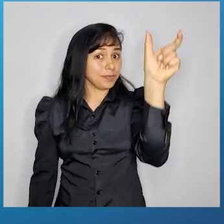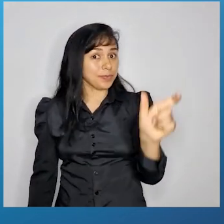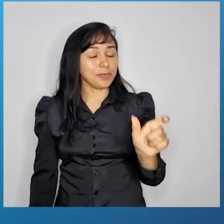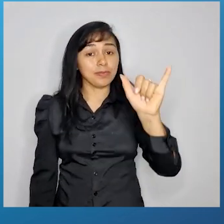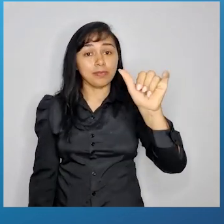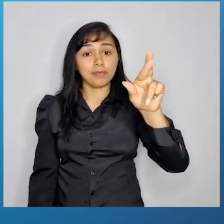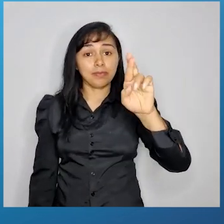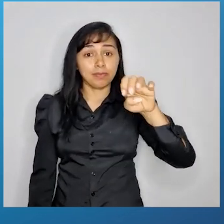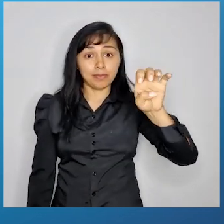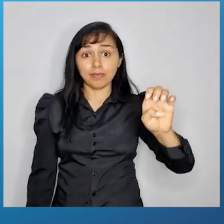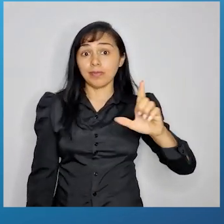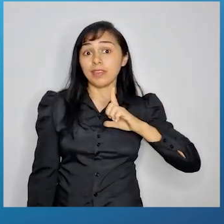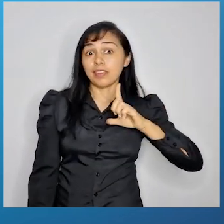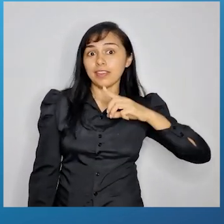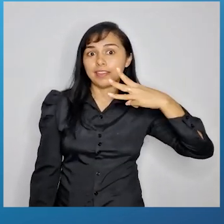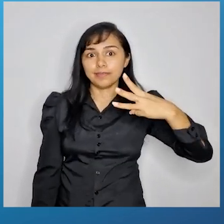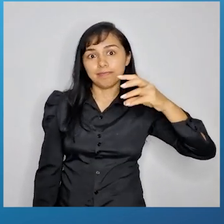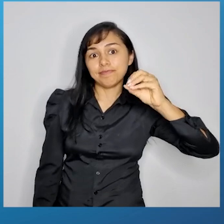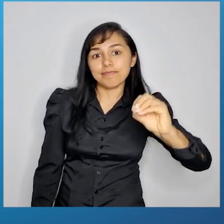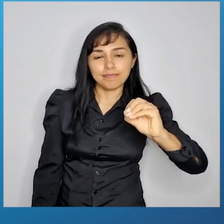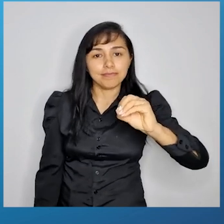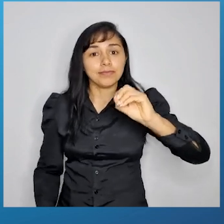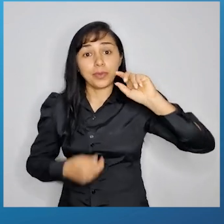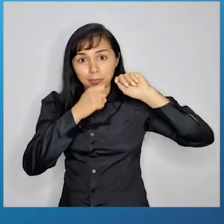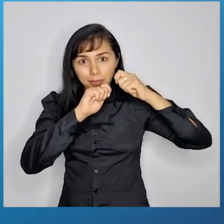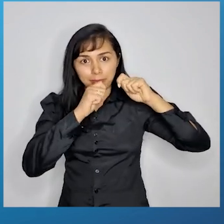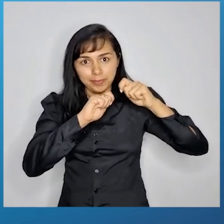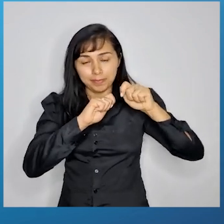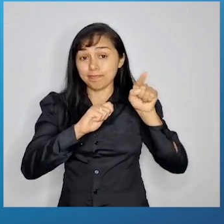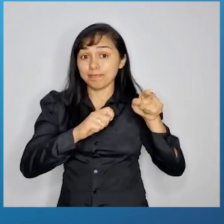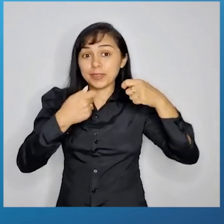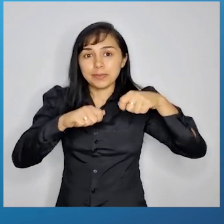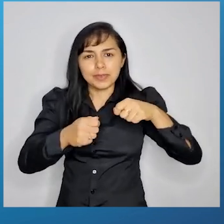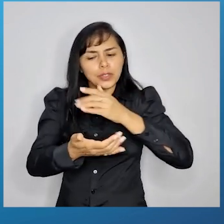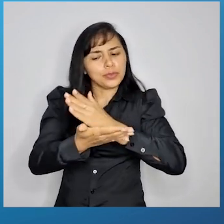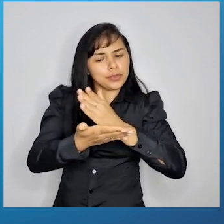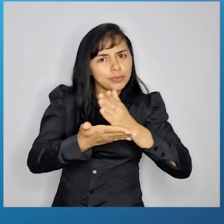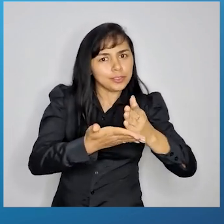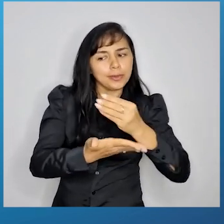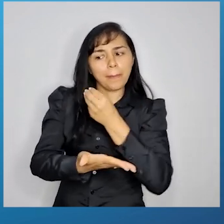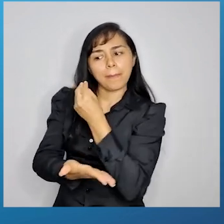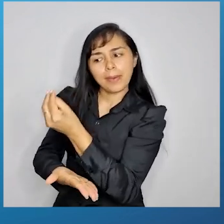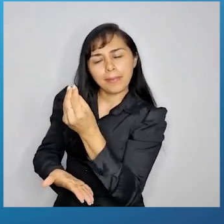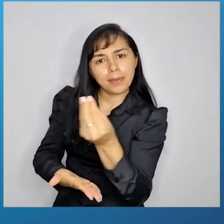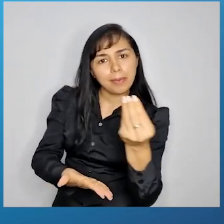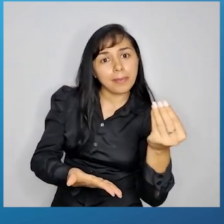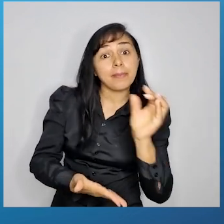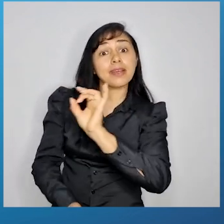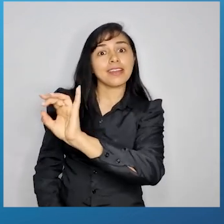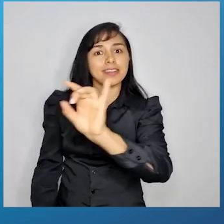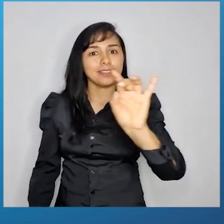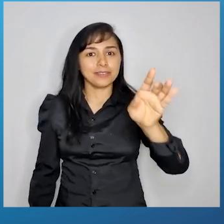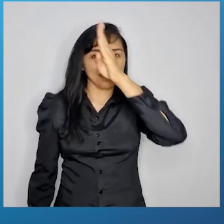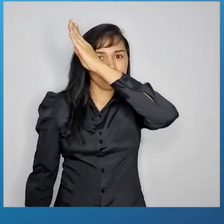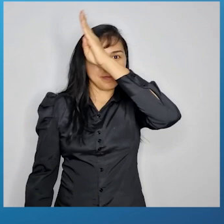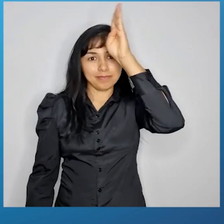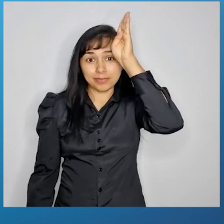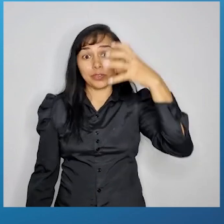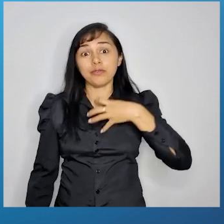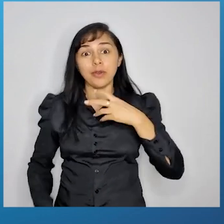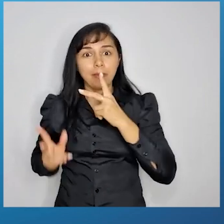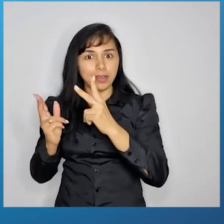de bombons e ela tem que dividir entre os 5 sobrinhos. Aqui no problema, ele já deu aqui